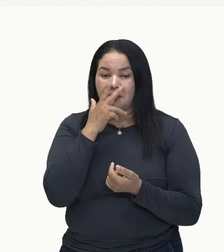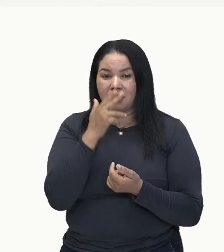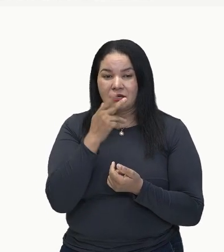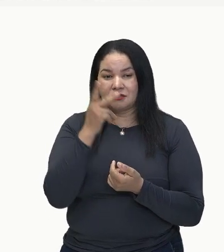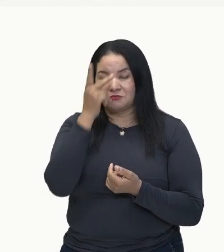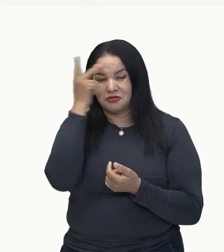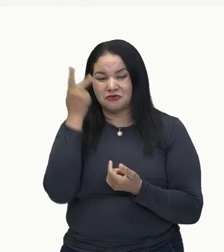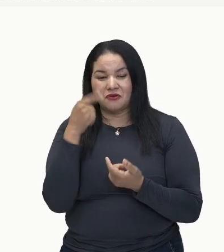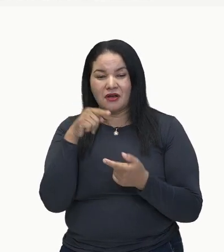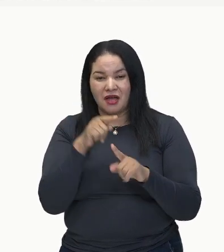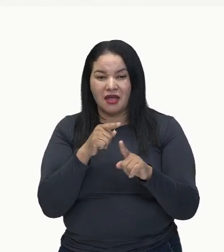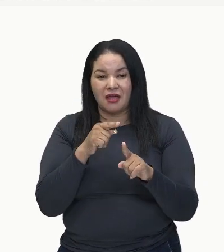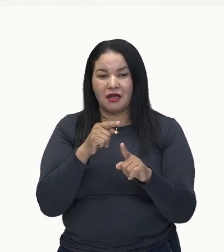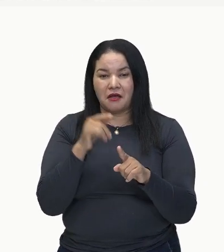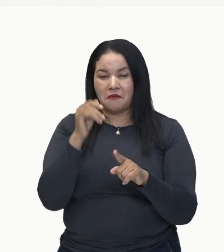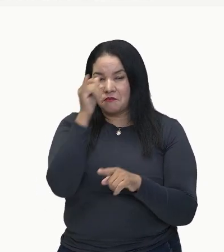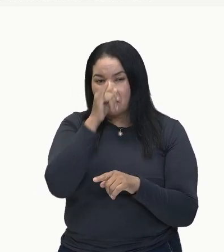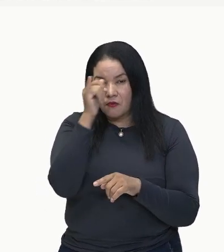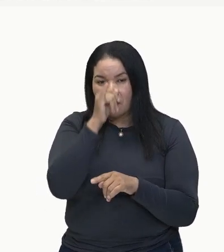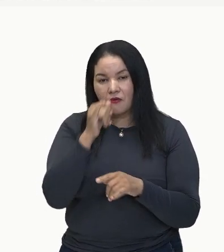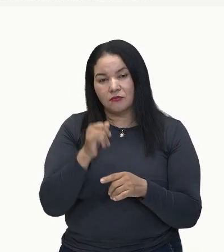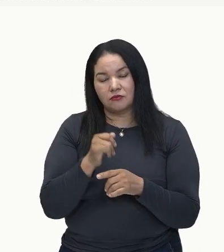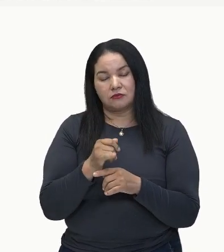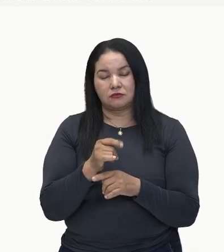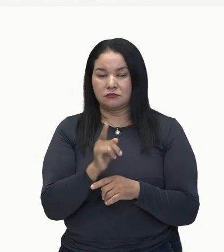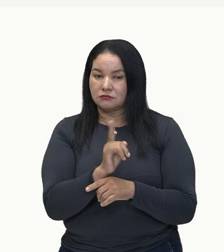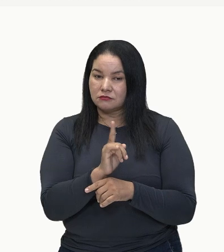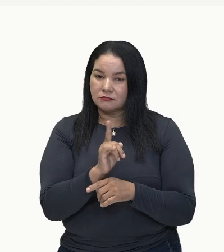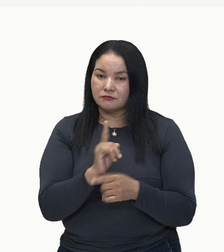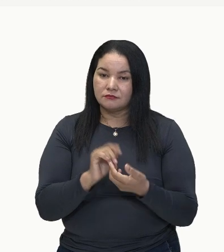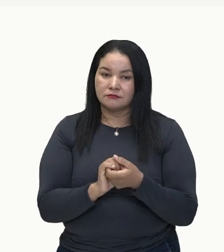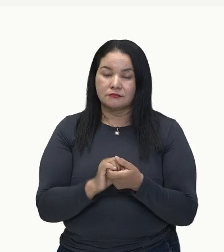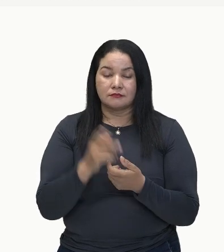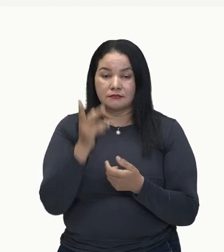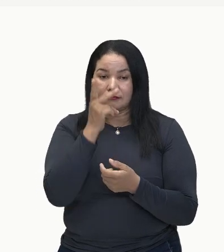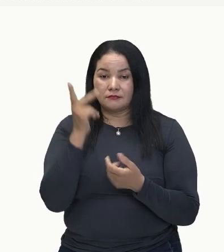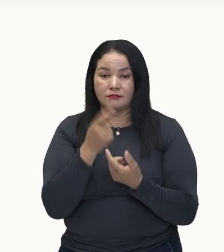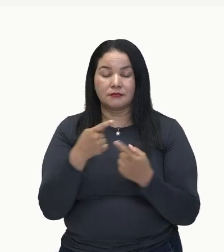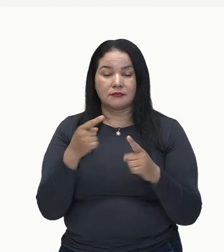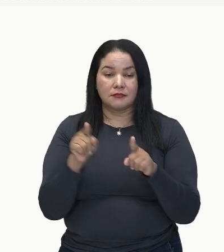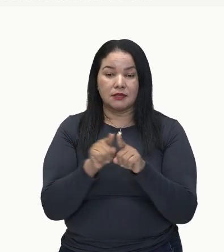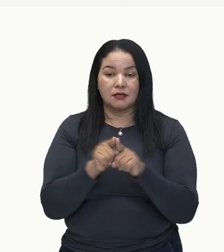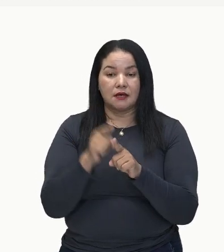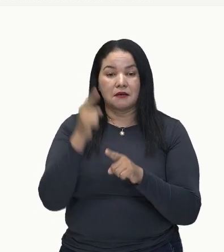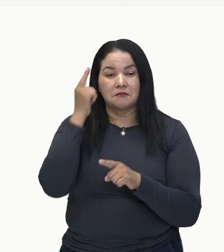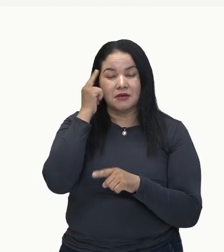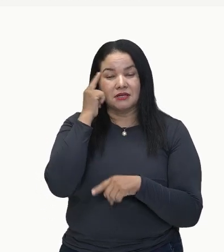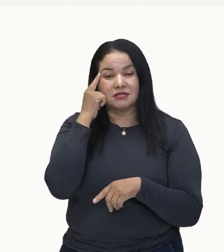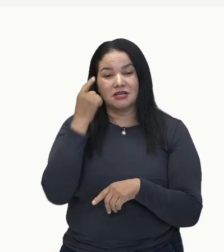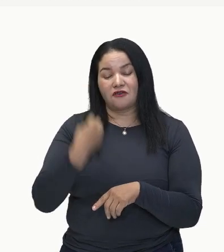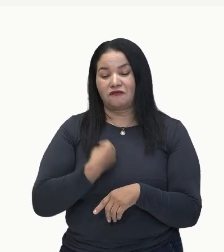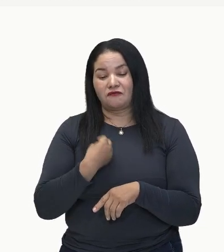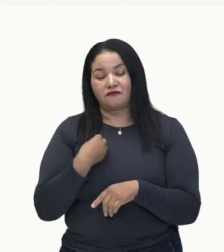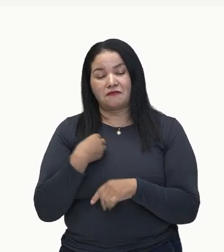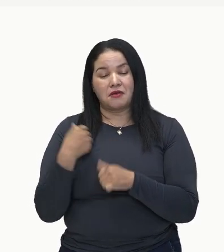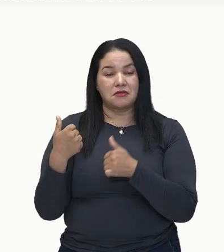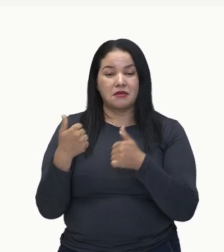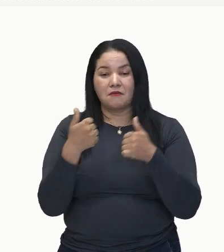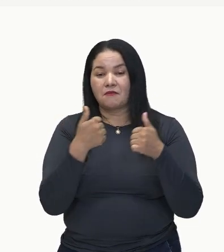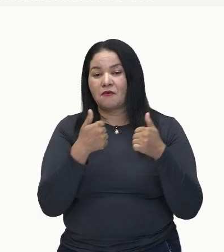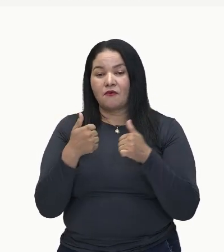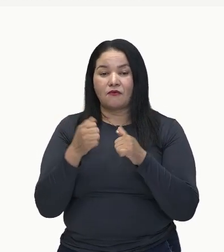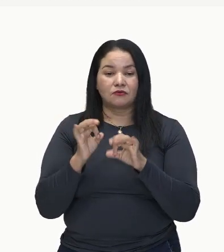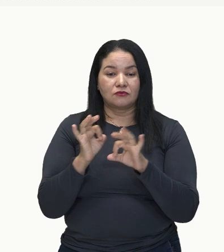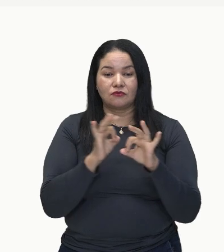mental. Bobagem imaginar que alguém é induzido a pensar que a vida é um mar de rosas, só por causa de um enredo